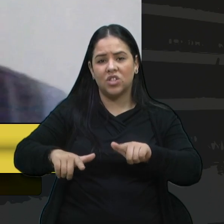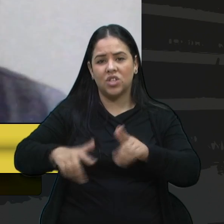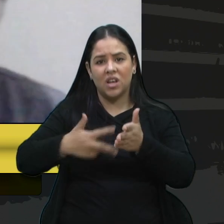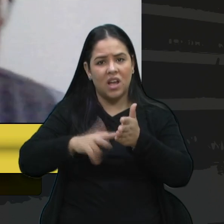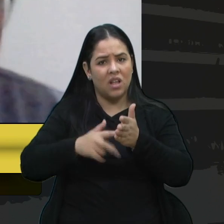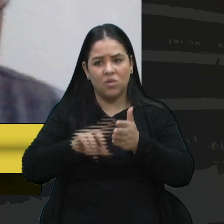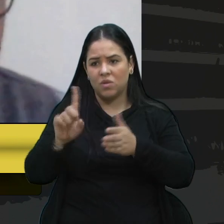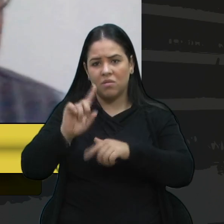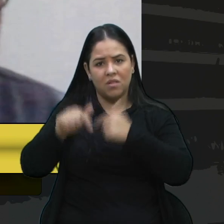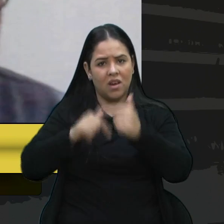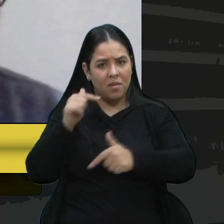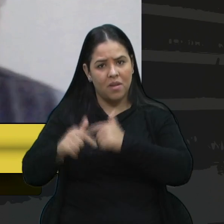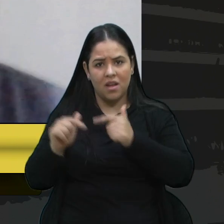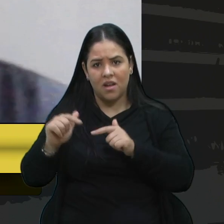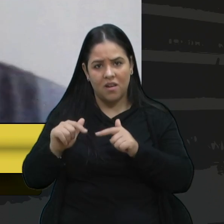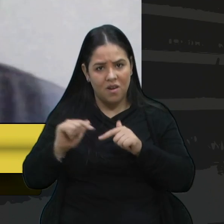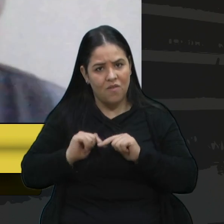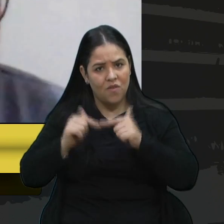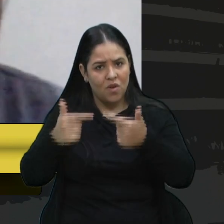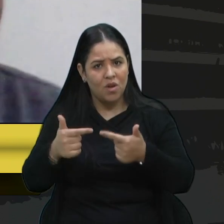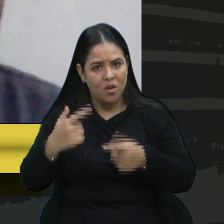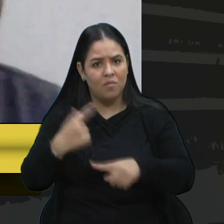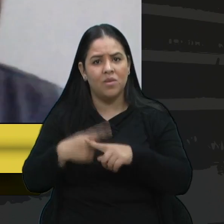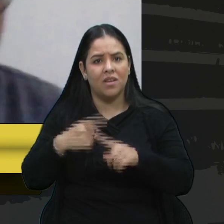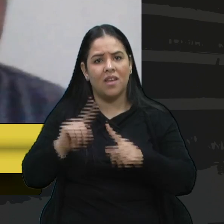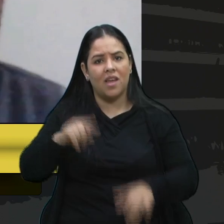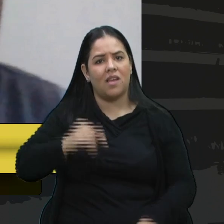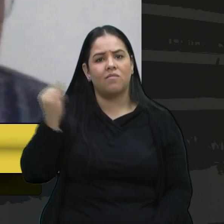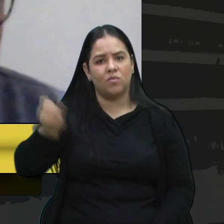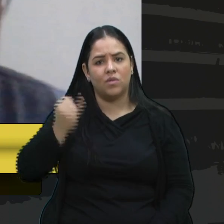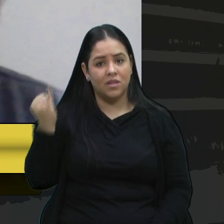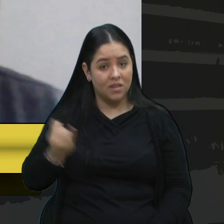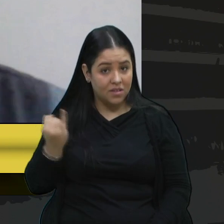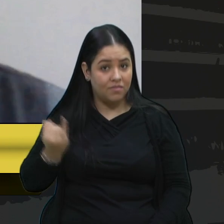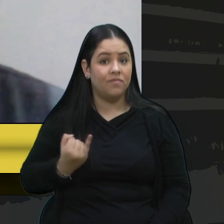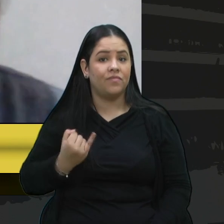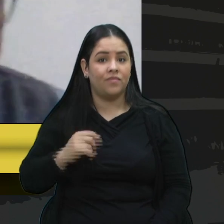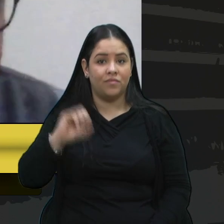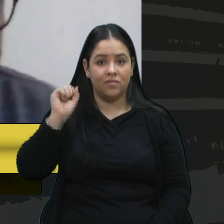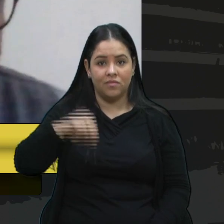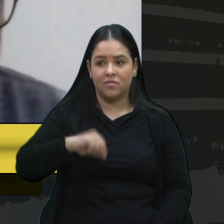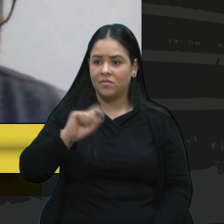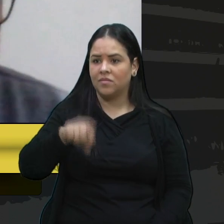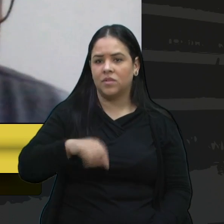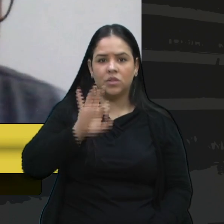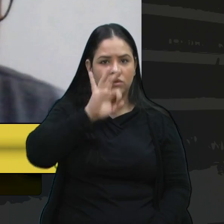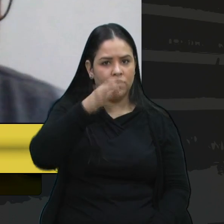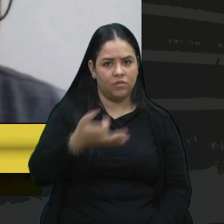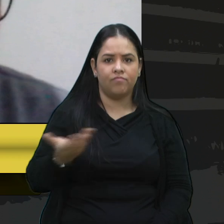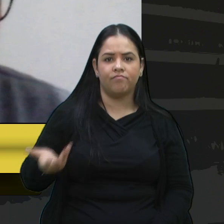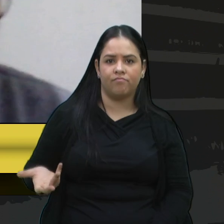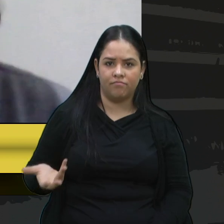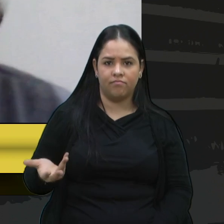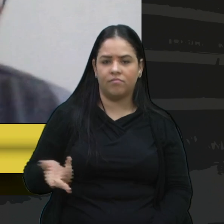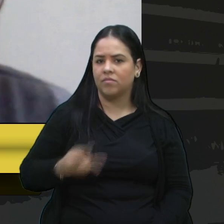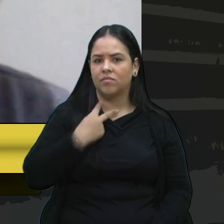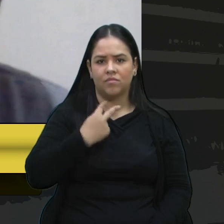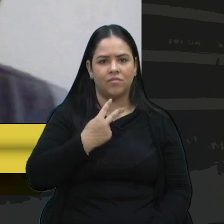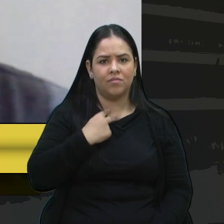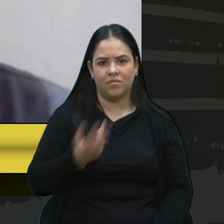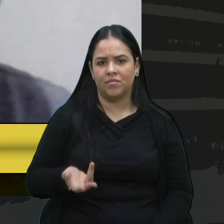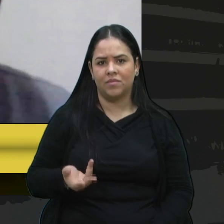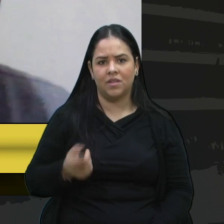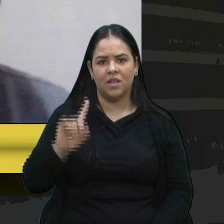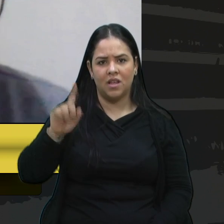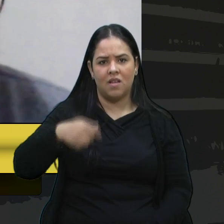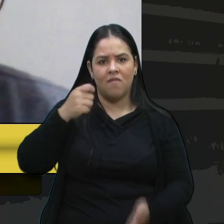importante destacar isso. A oposição aos sindicatos é a barbárie. Em primeiro lugar, é a defesa